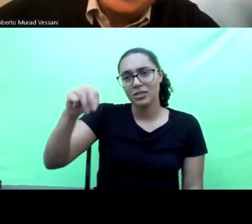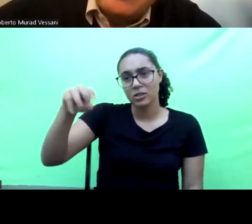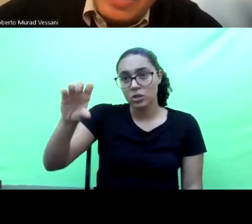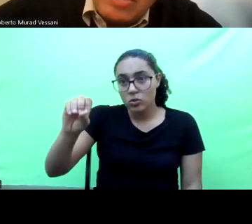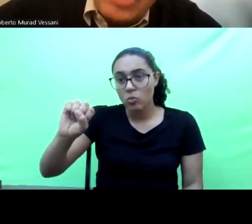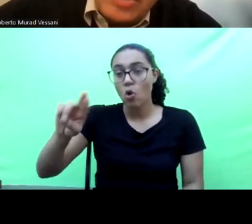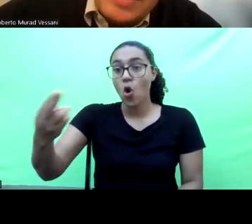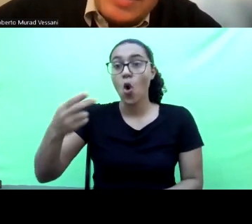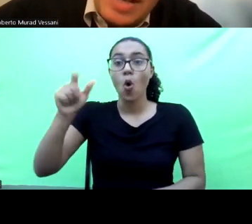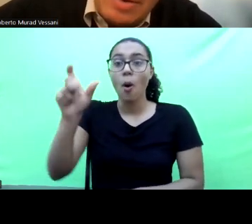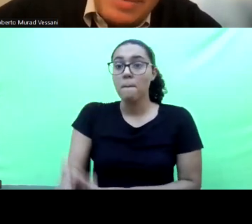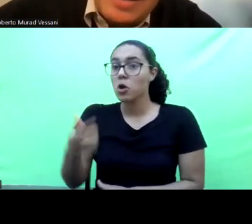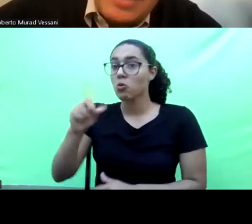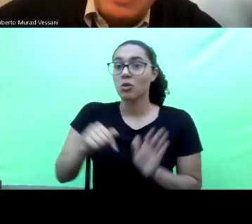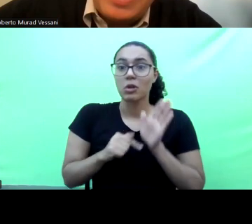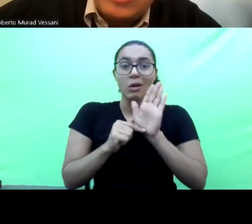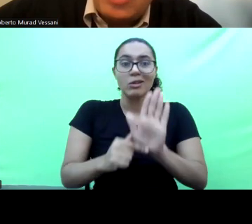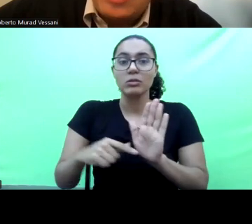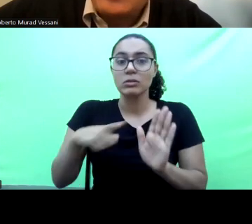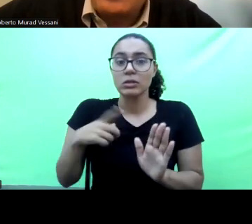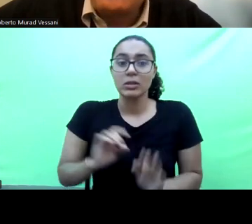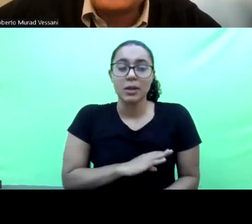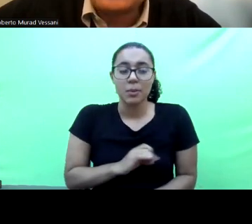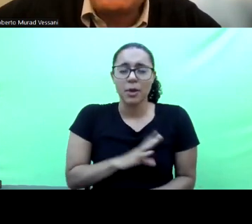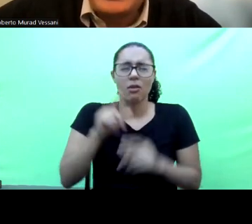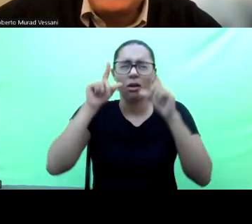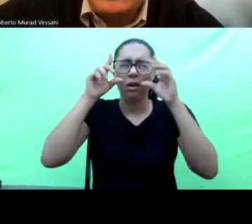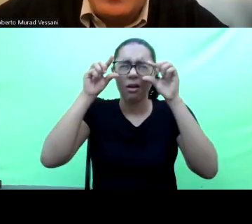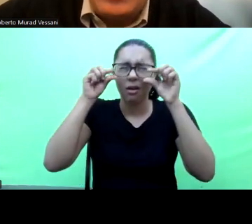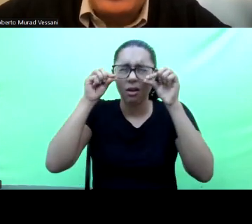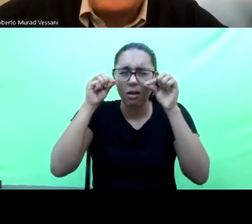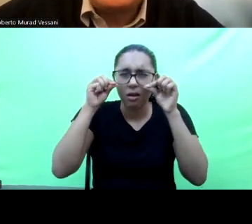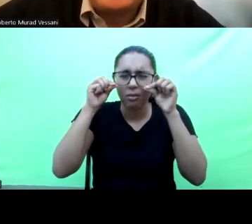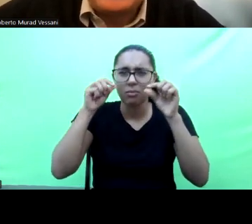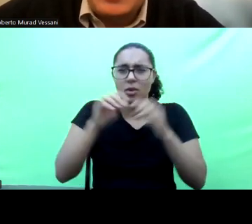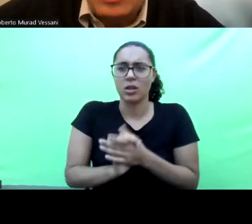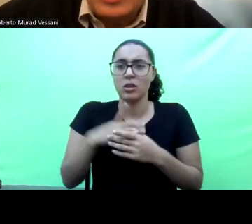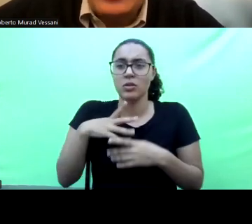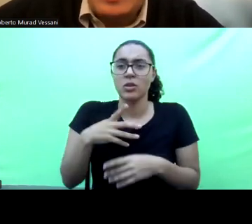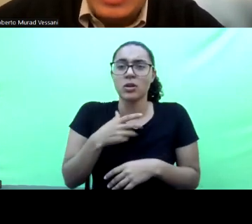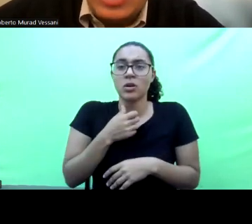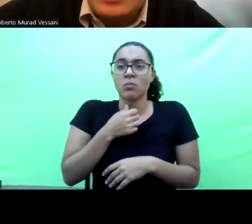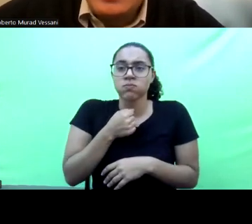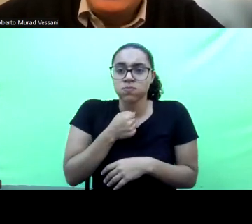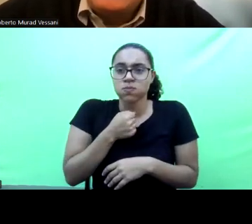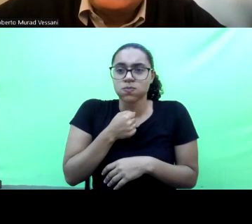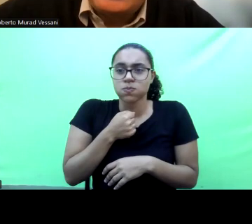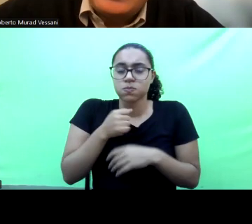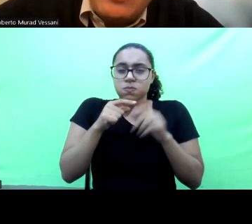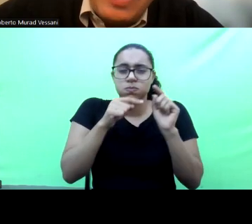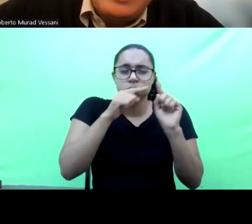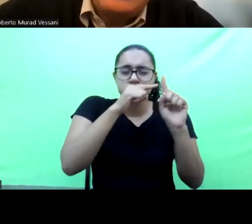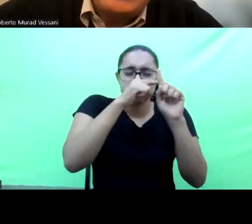medida porque fica com muito receio, aperta demais o olho, ou prende muito a respiração durante a medida,